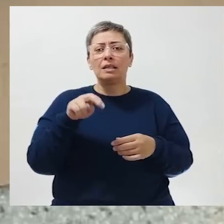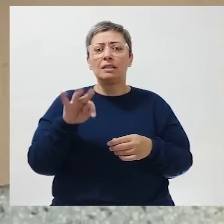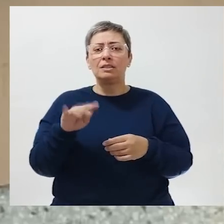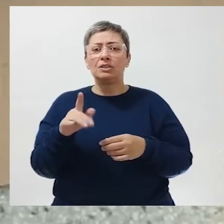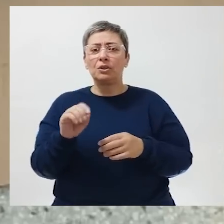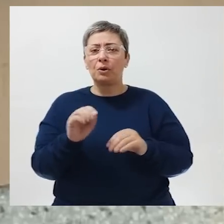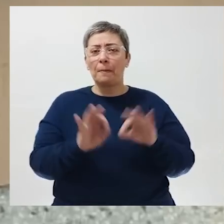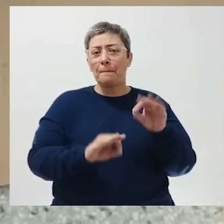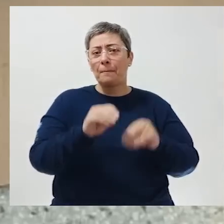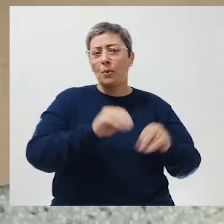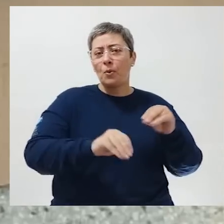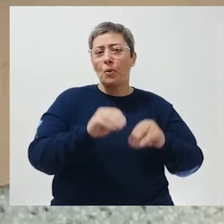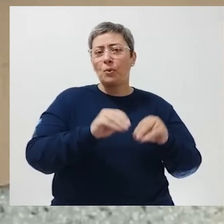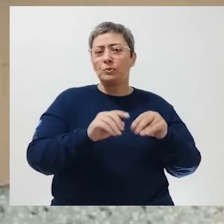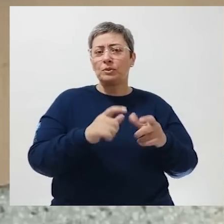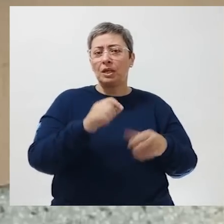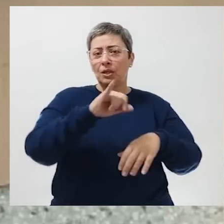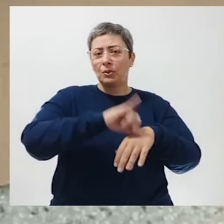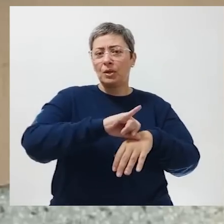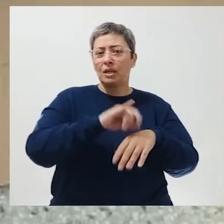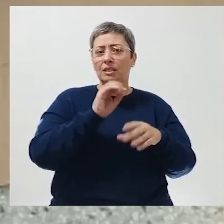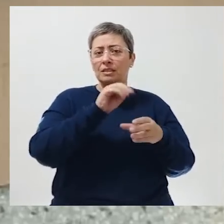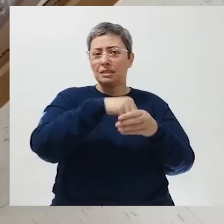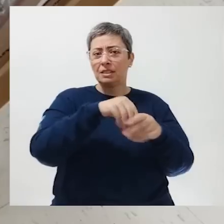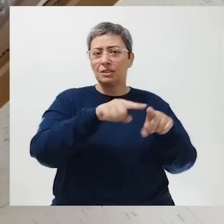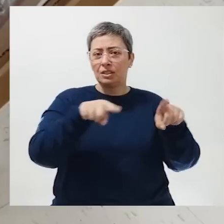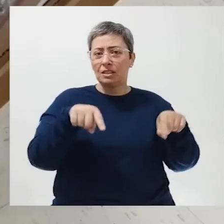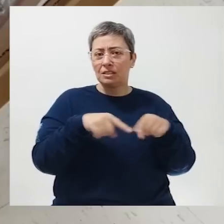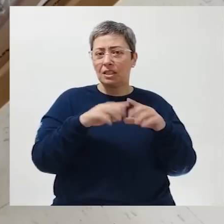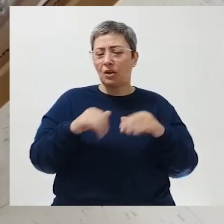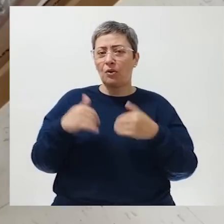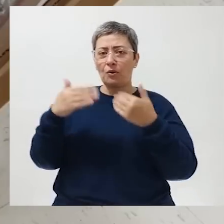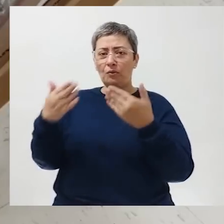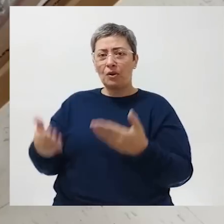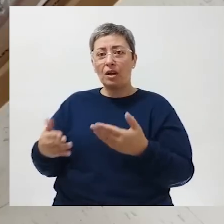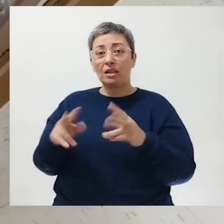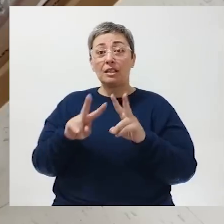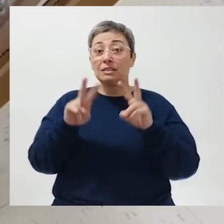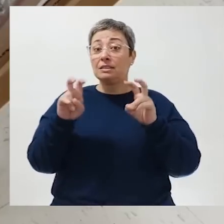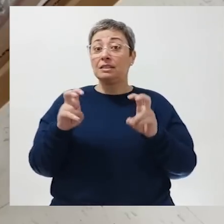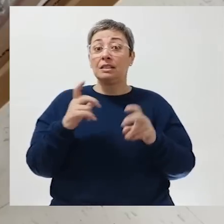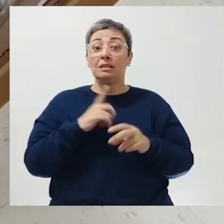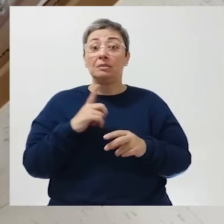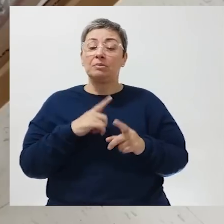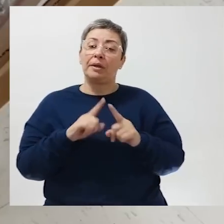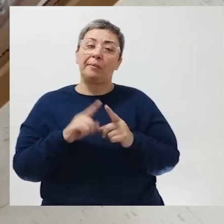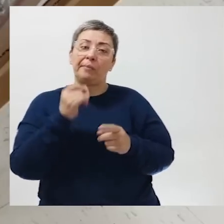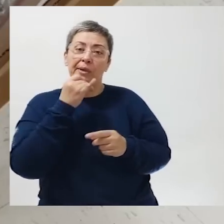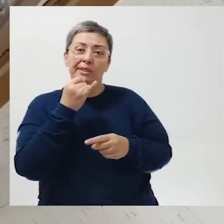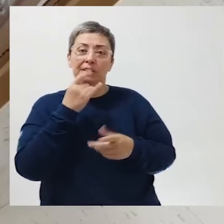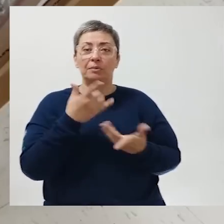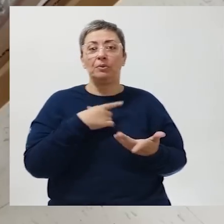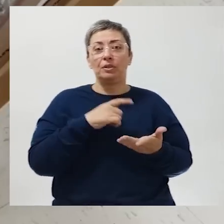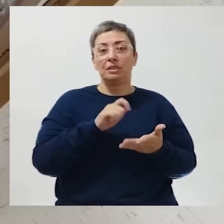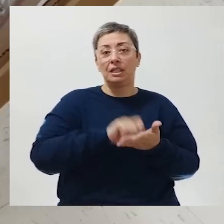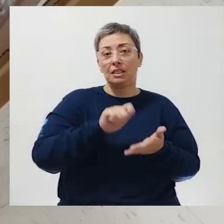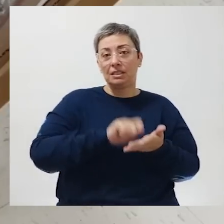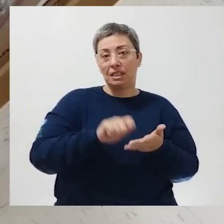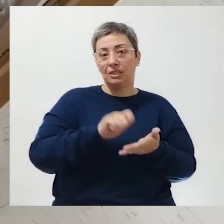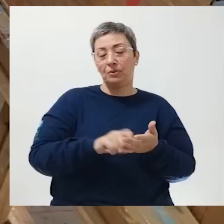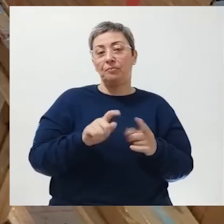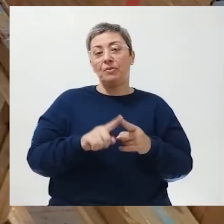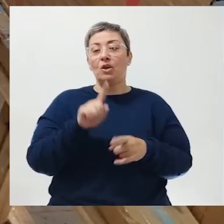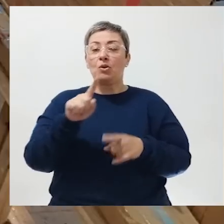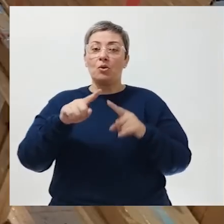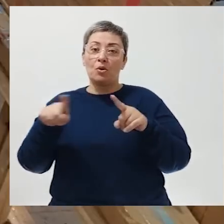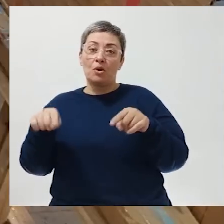gente monta lugares dentro da sala ou no pátio temáticos. Às vezes tem um cantinho de riscadores, às vezes